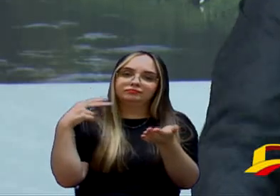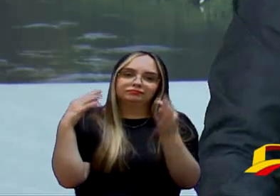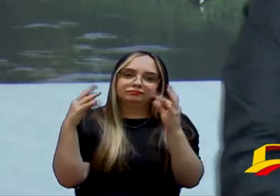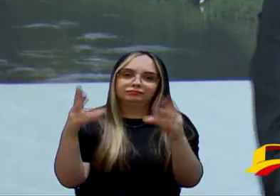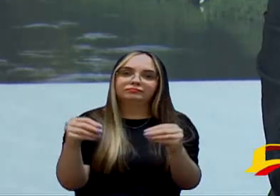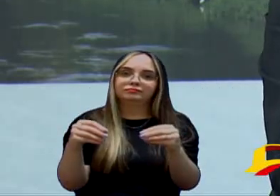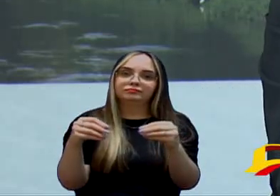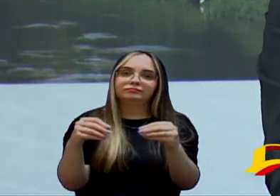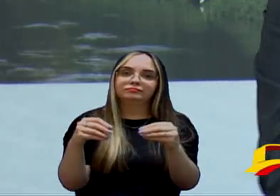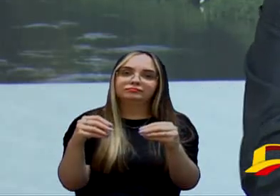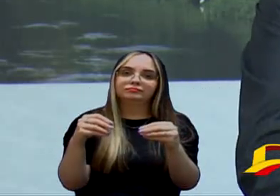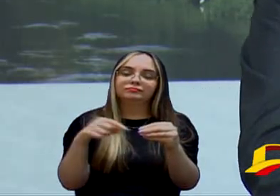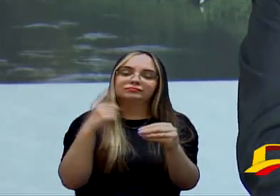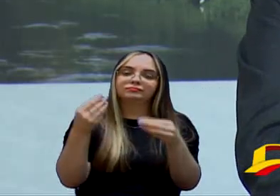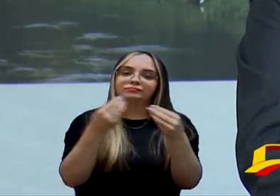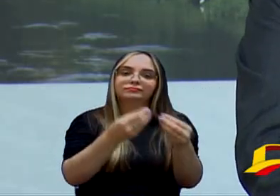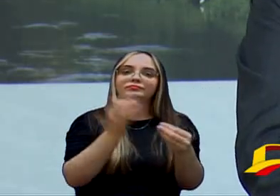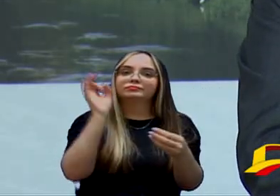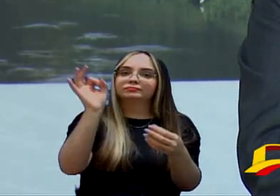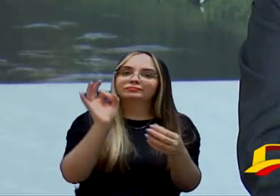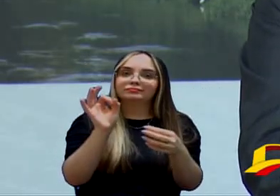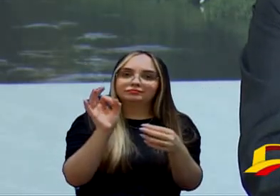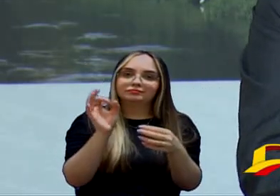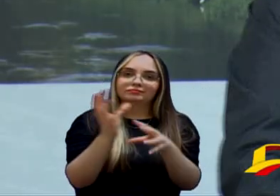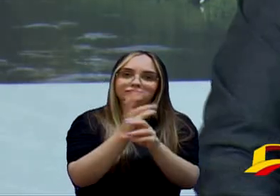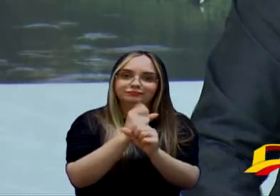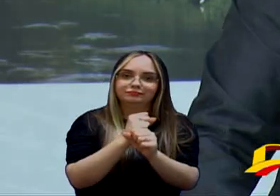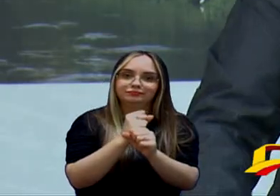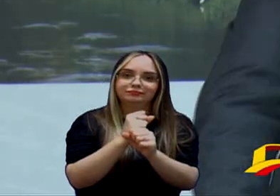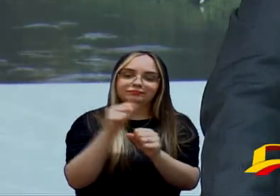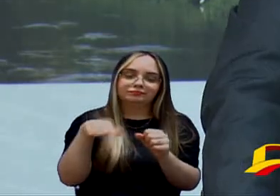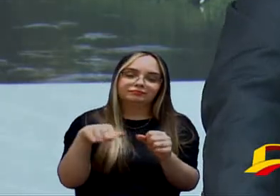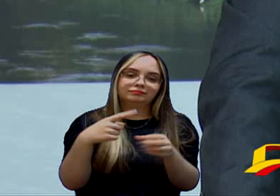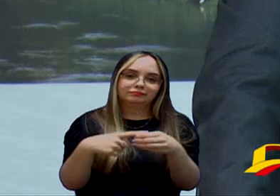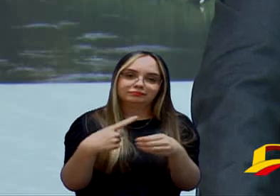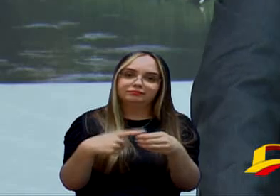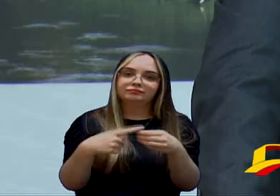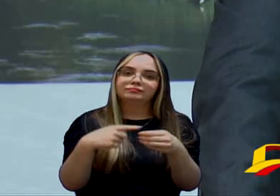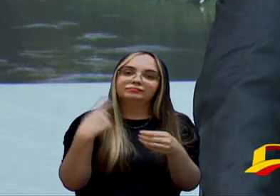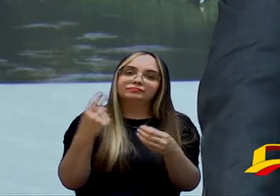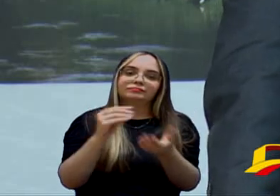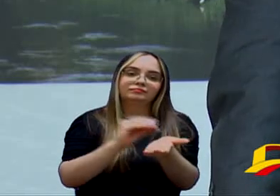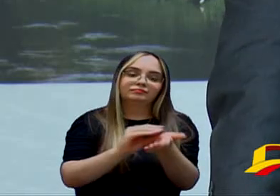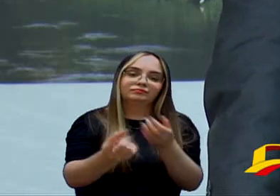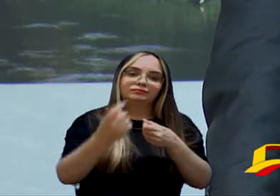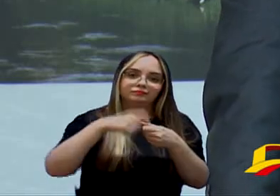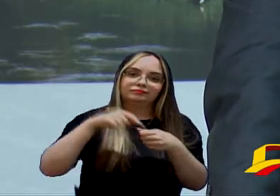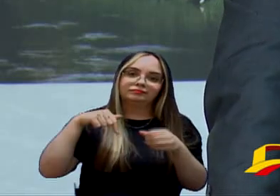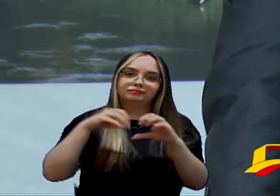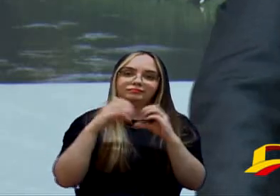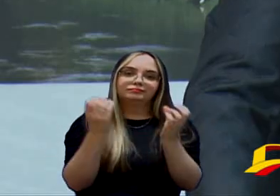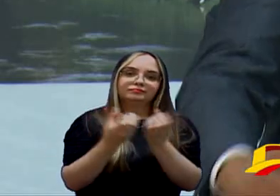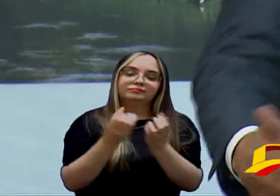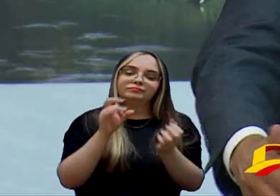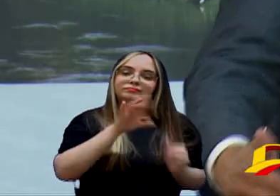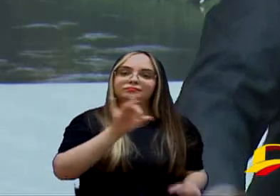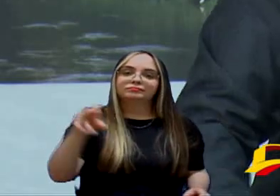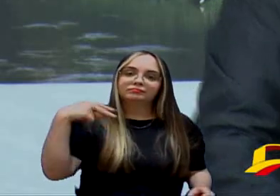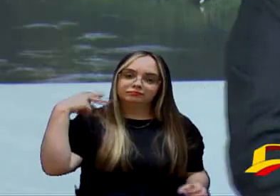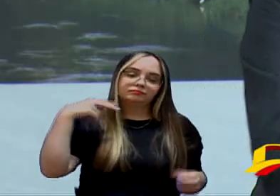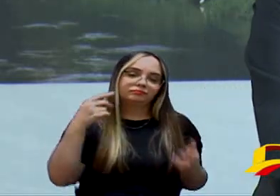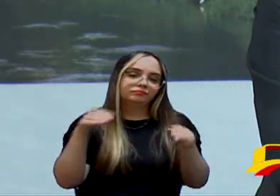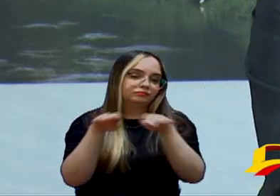são a parte uma porcentagem aí da do que é arrecadado no município que volta para a câmara municipal e cada Vereador tem um valor